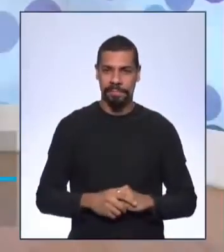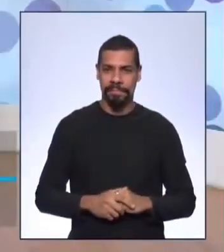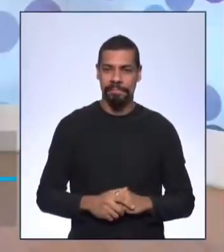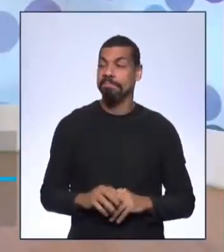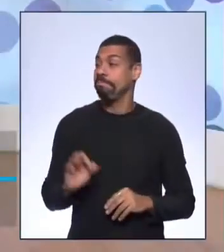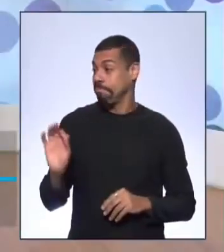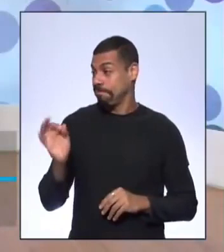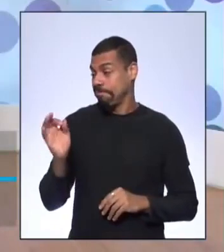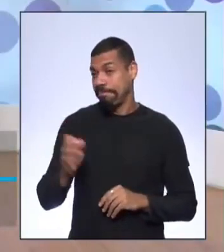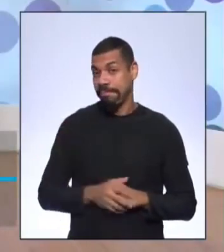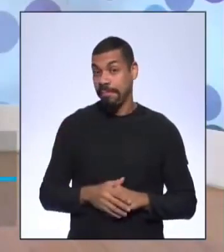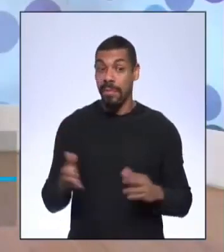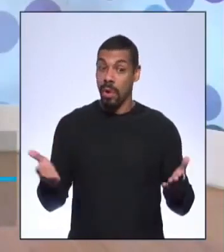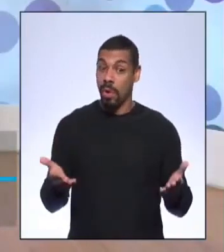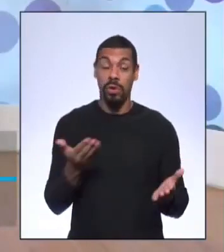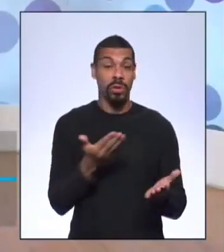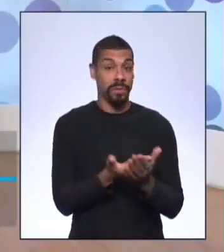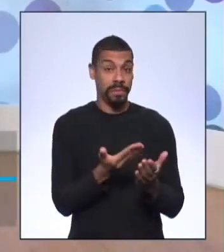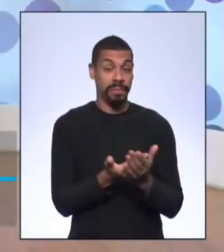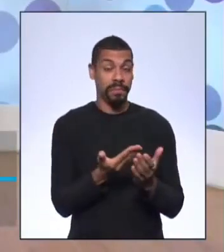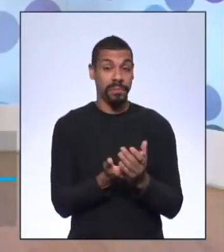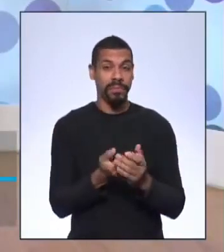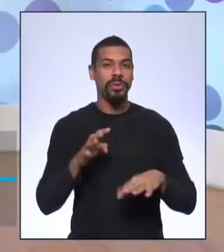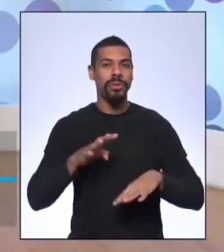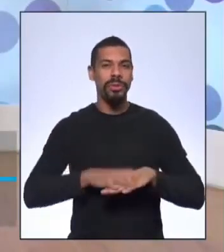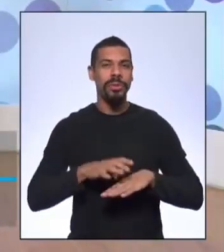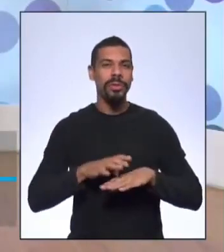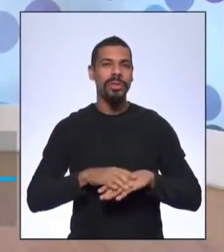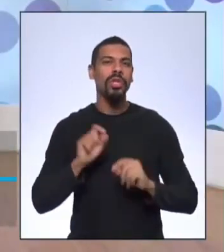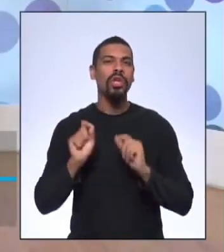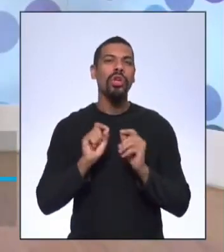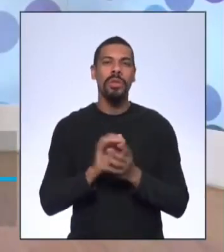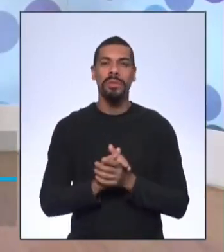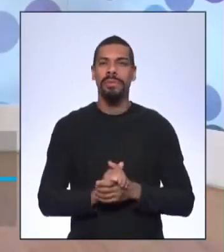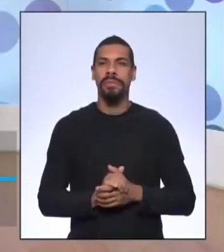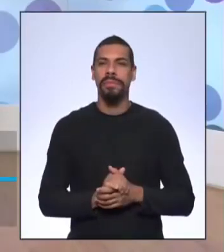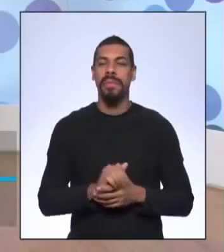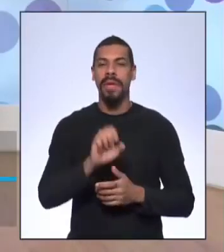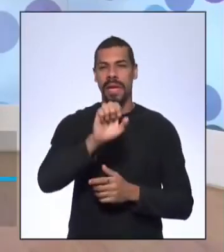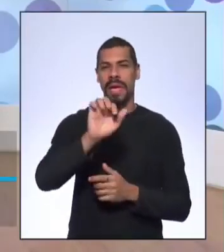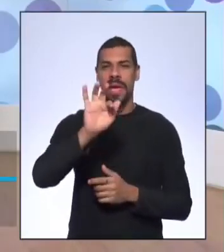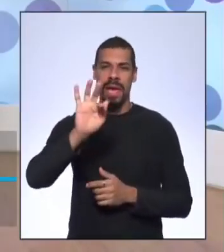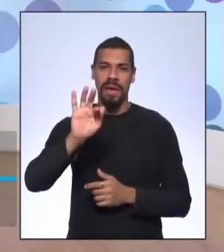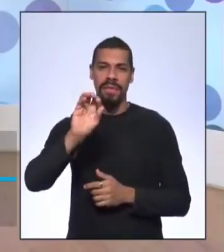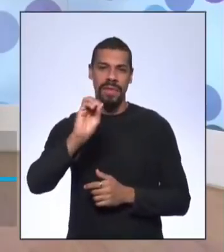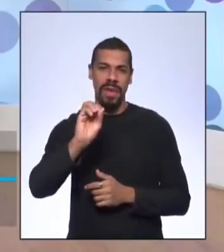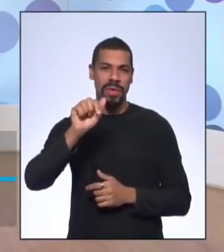isso aí. Então, para essa aula, né, hoje nós vamos ver é a habilidade